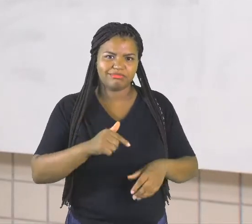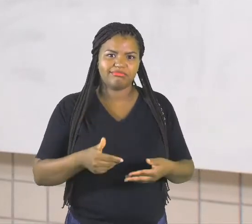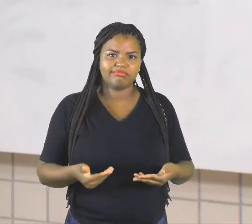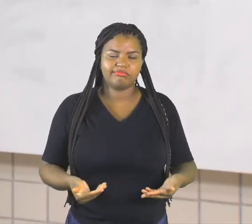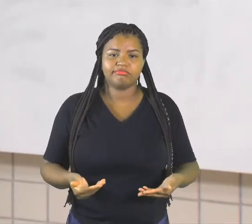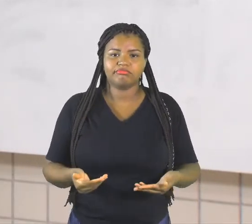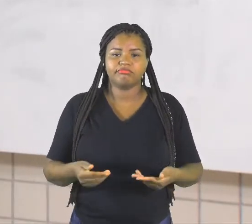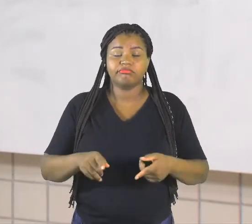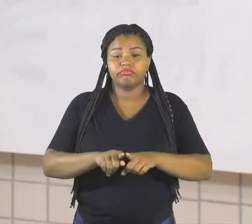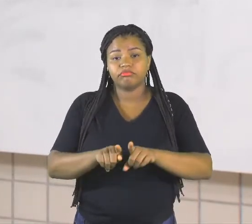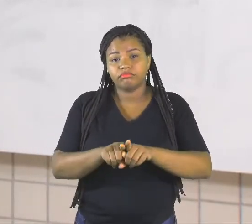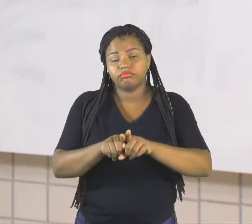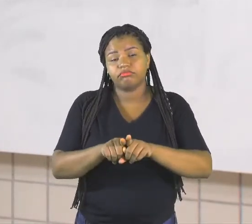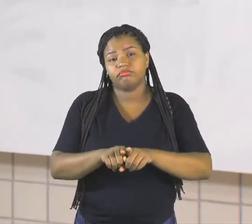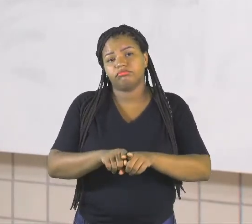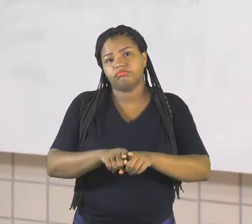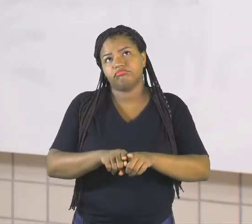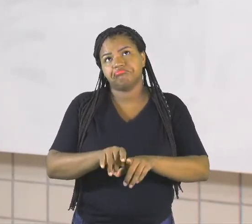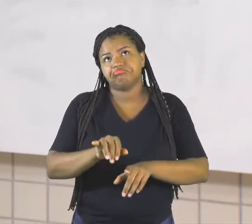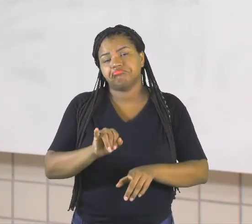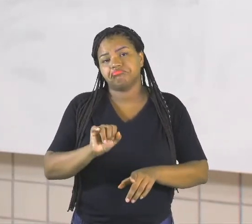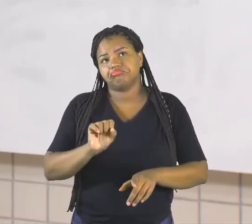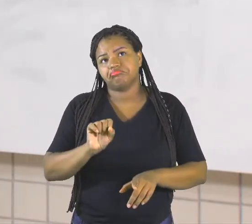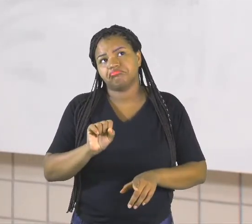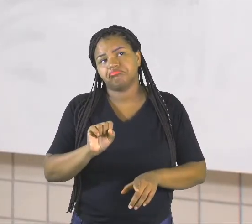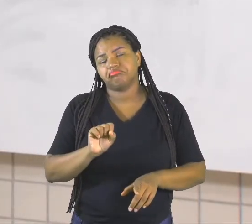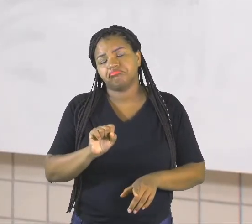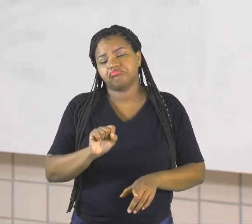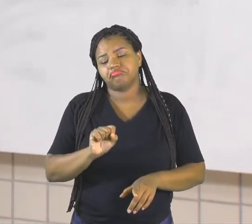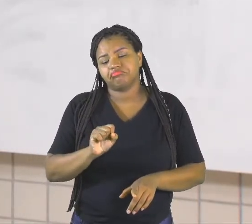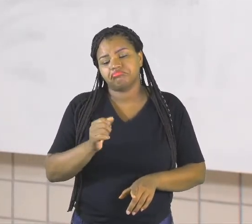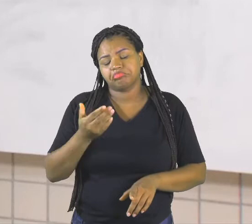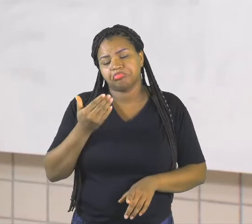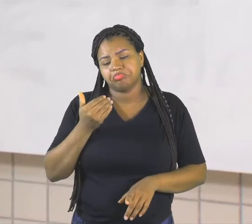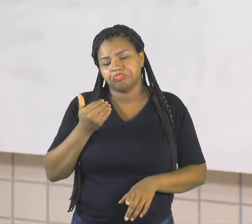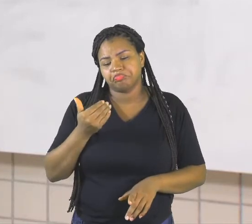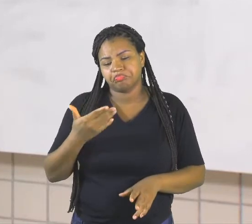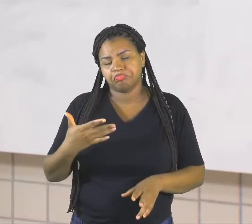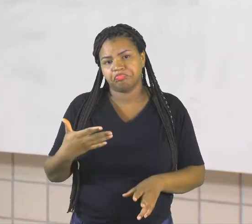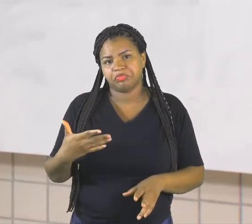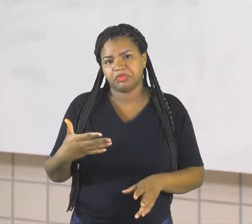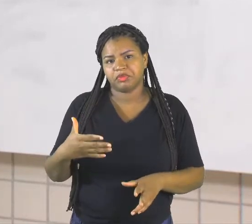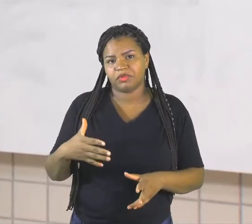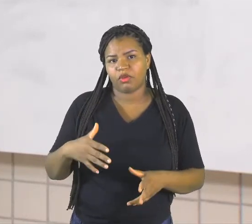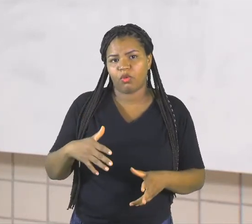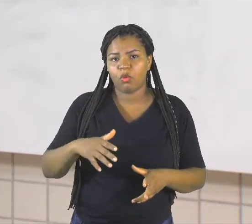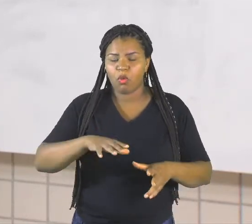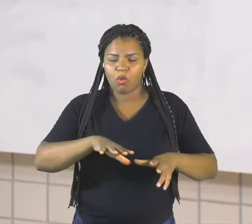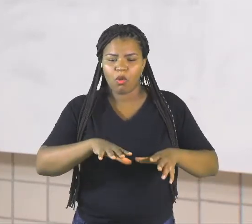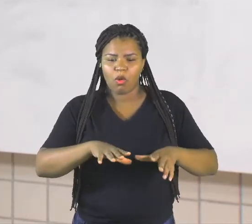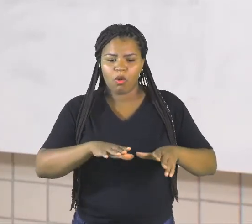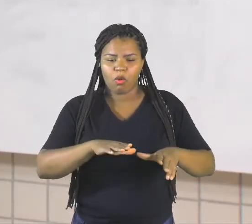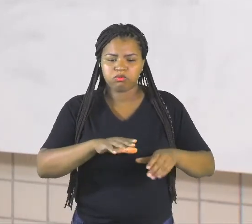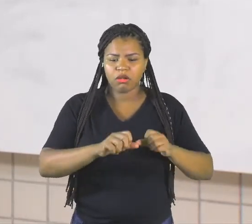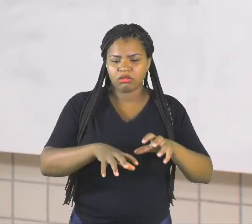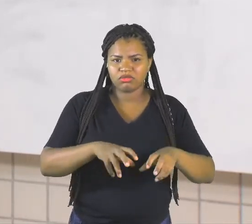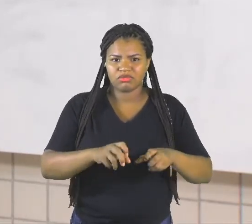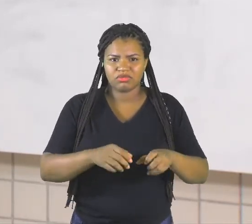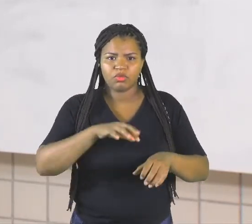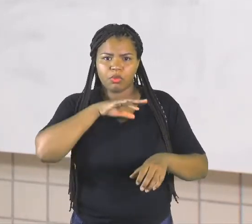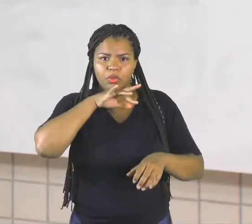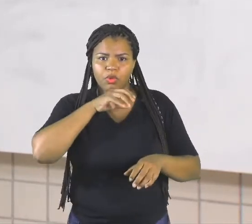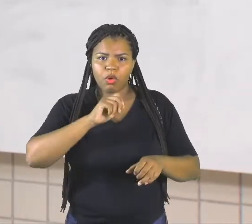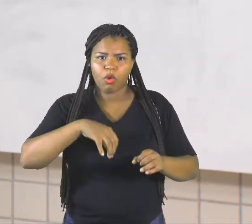se o alimento passou de alguma forma por um manuseio ruim ou foi exposto a uma